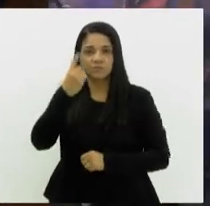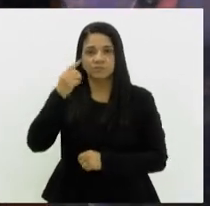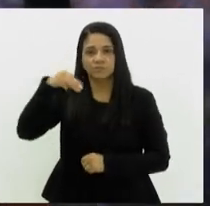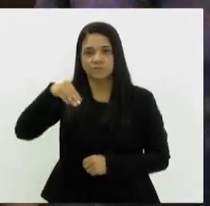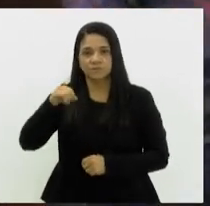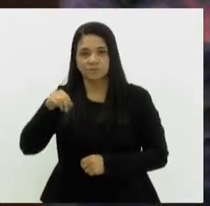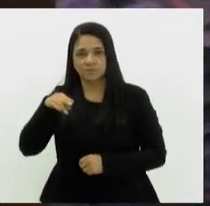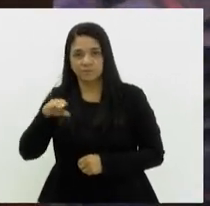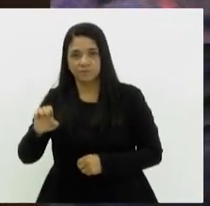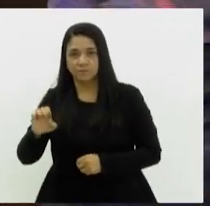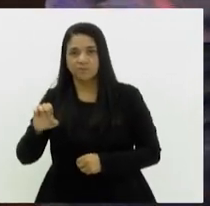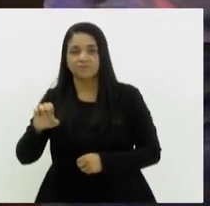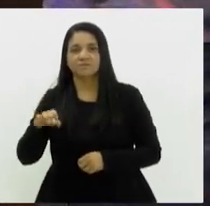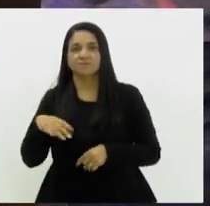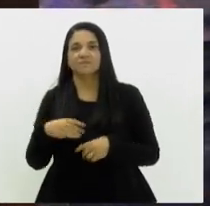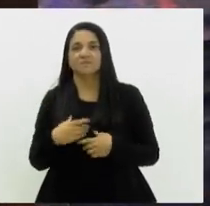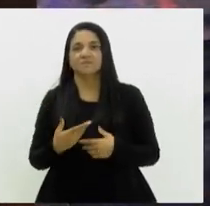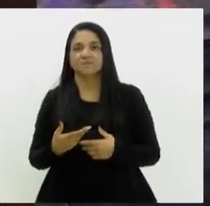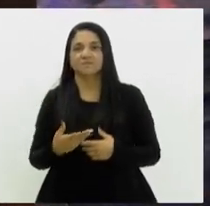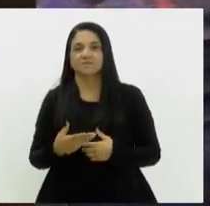avaliação.